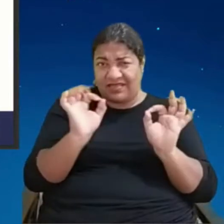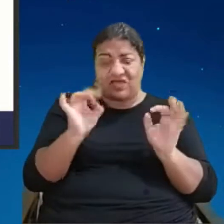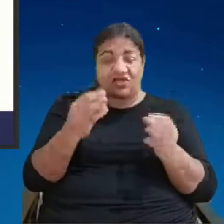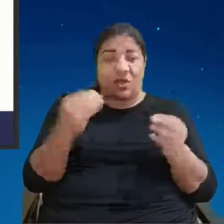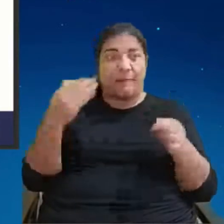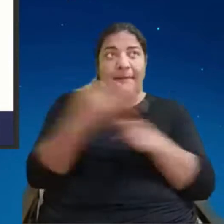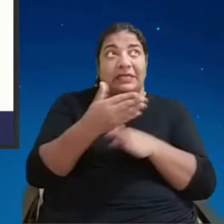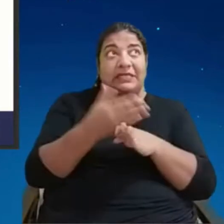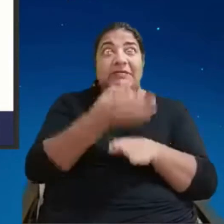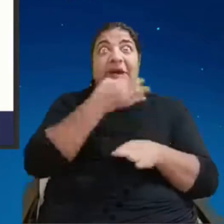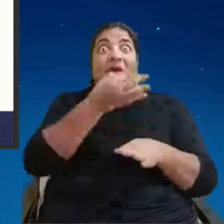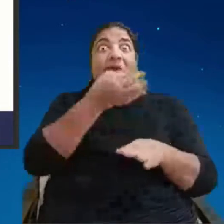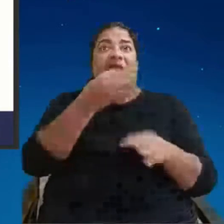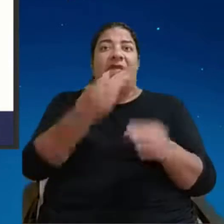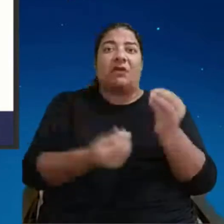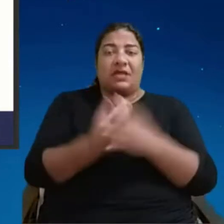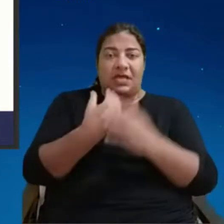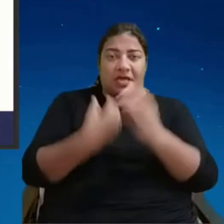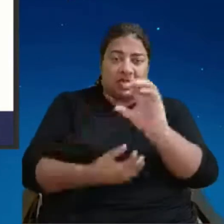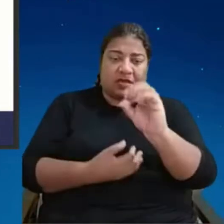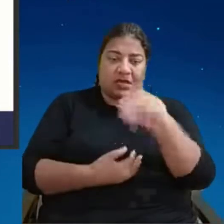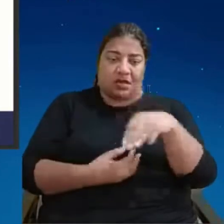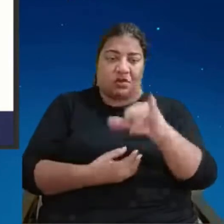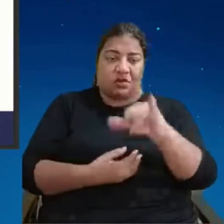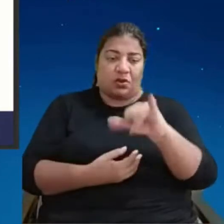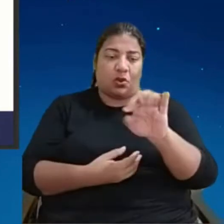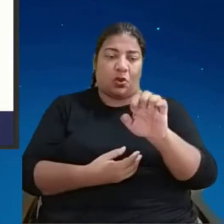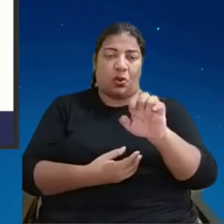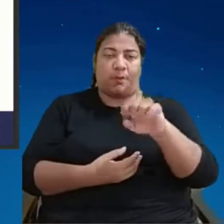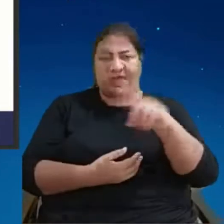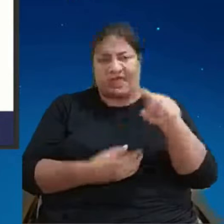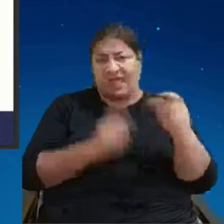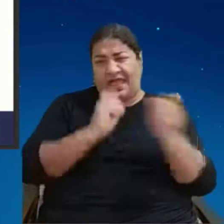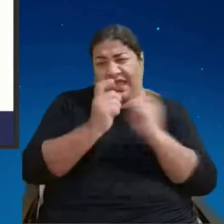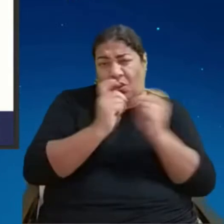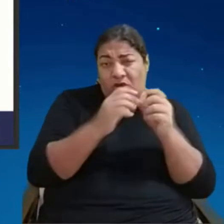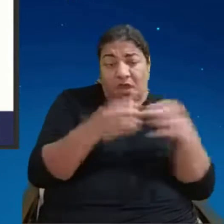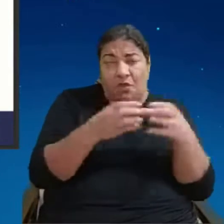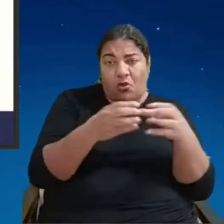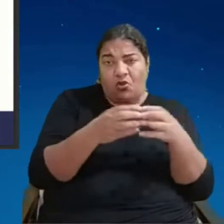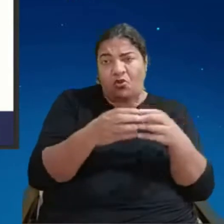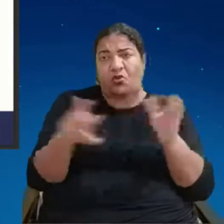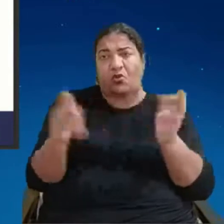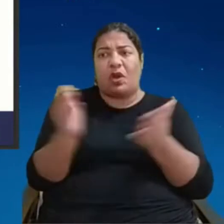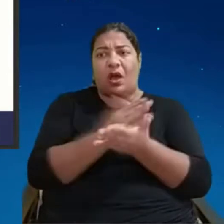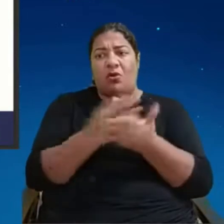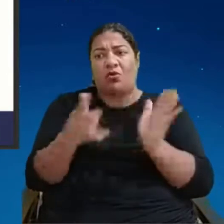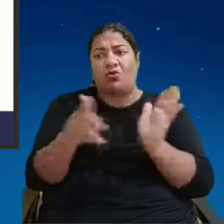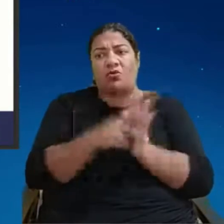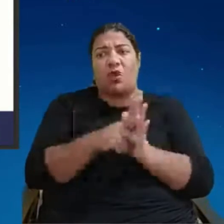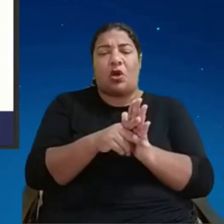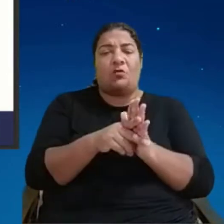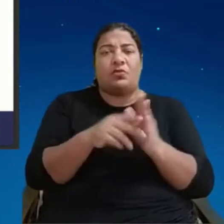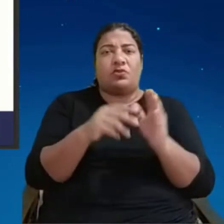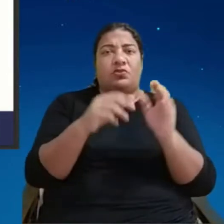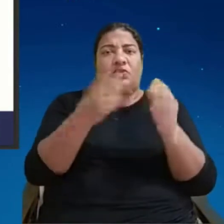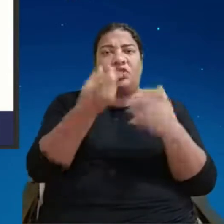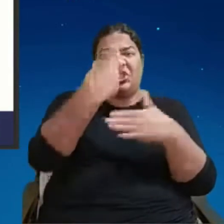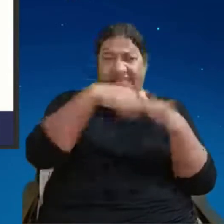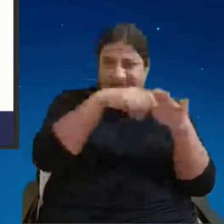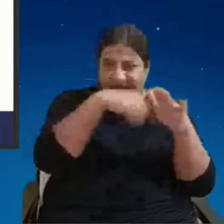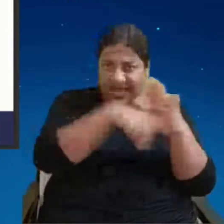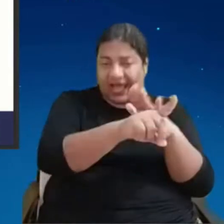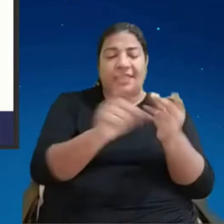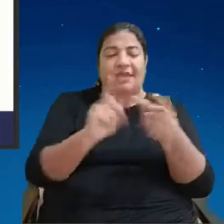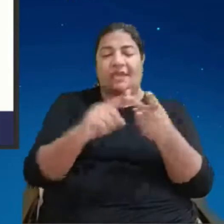os lugares que eu trabalhei, eu tinha um comitê de várias pessoas, do estilo, do designer, né, do